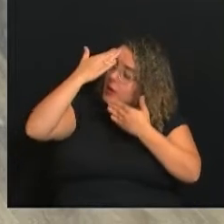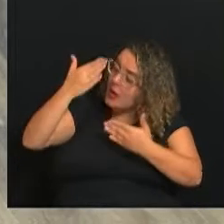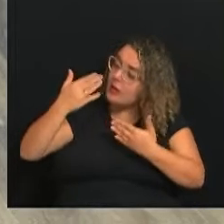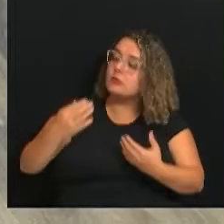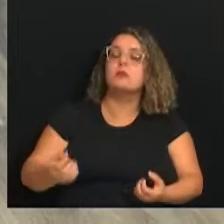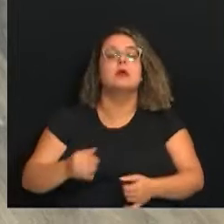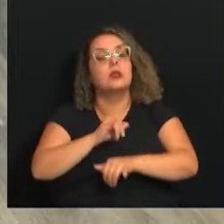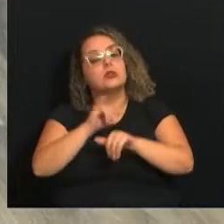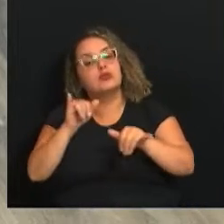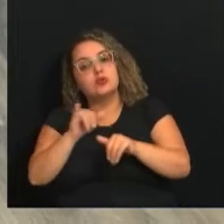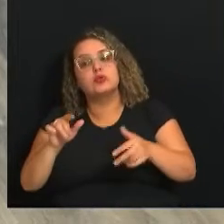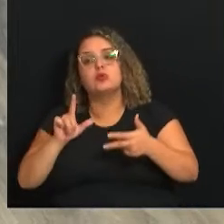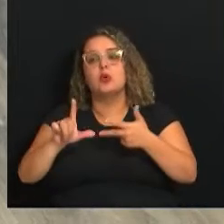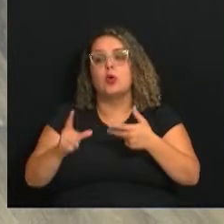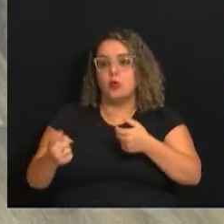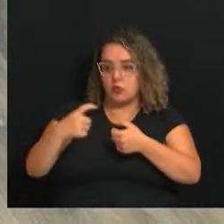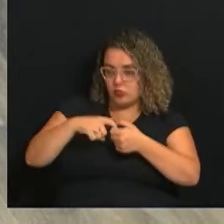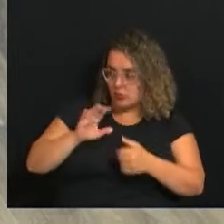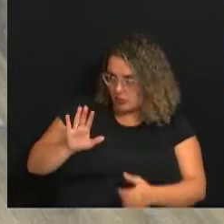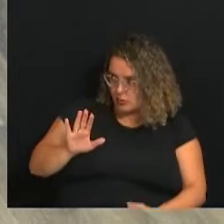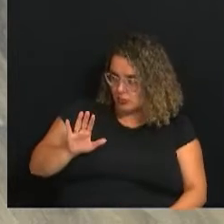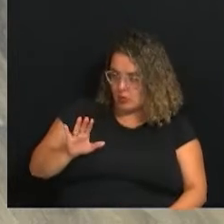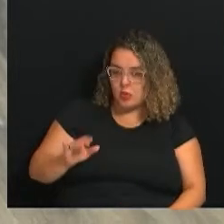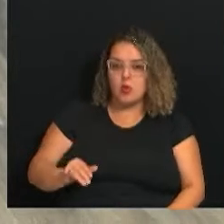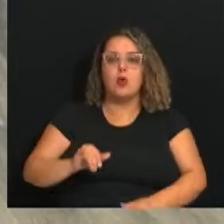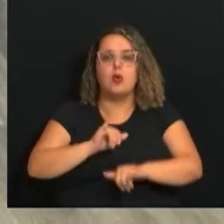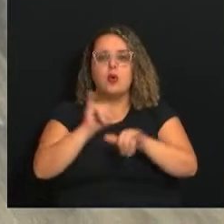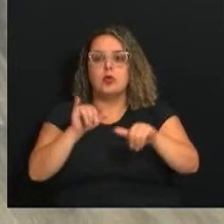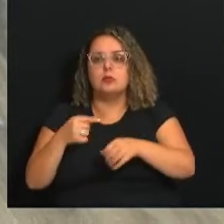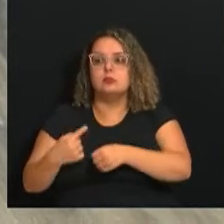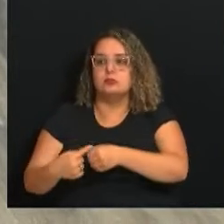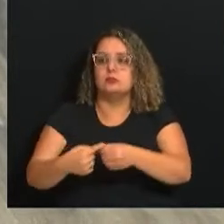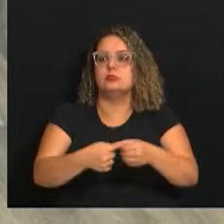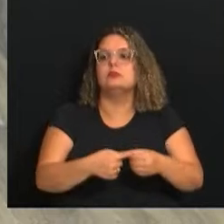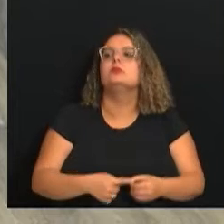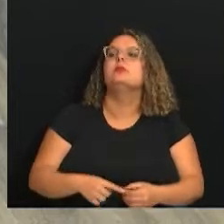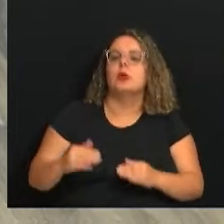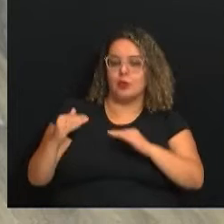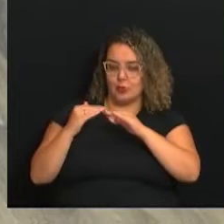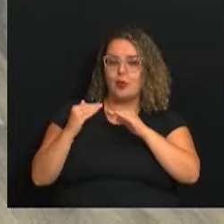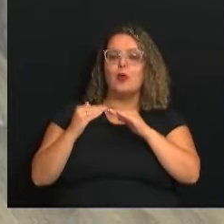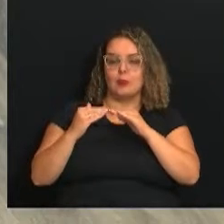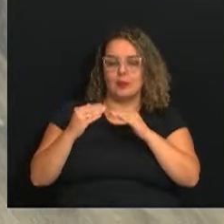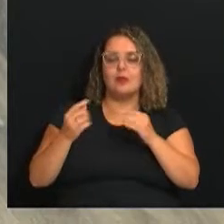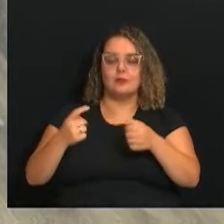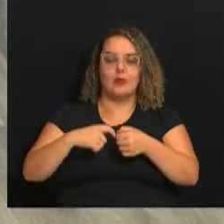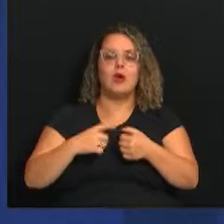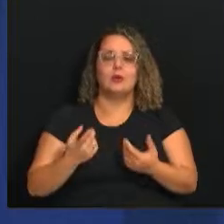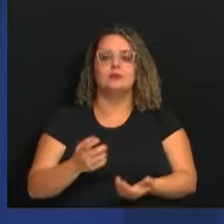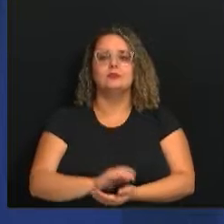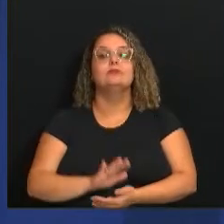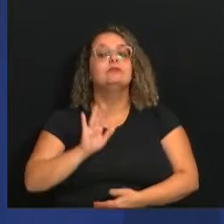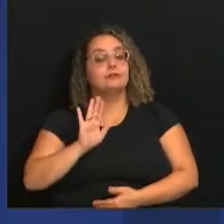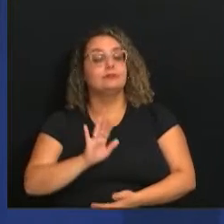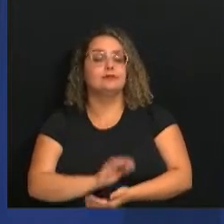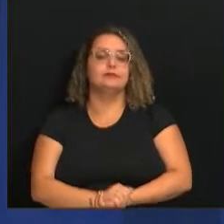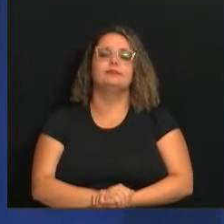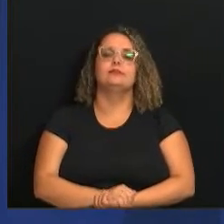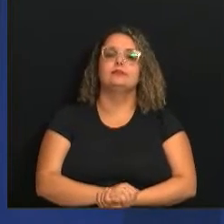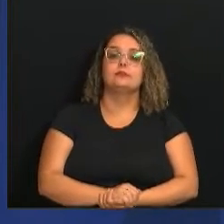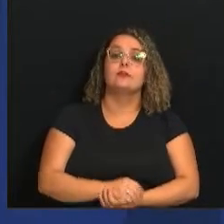temos a segunda reunião da Comissão Permanente de Ciência e Tecnologia, que é presidida pelo vereador Paulo Gaspar. E depois,